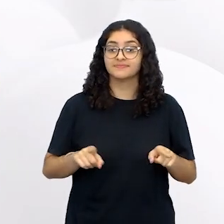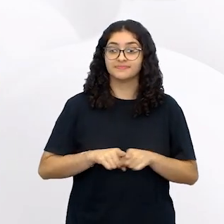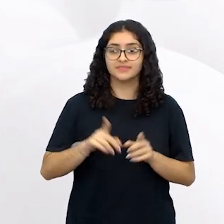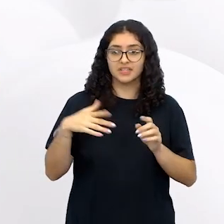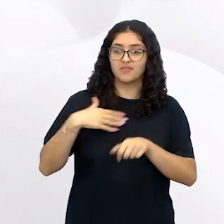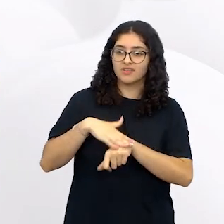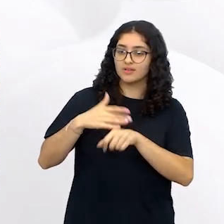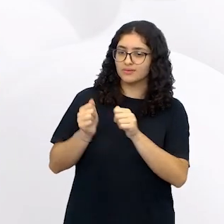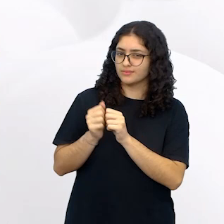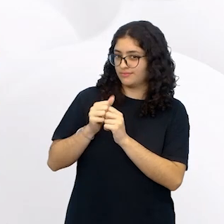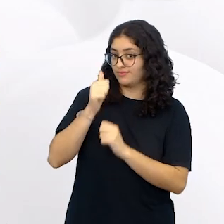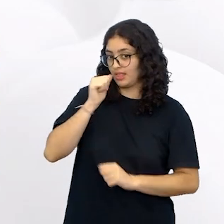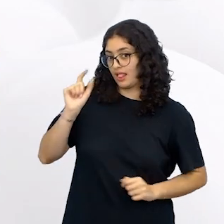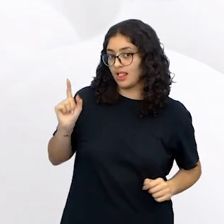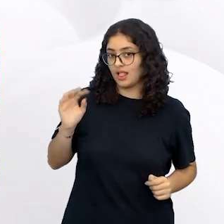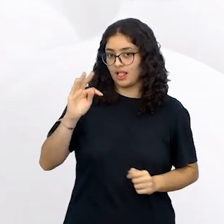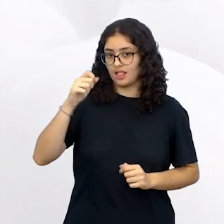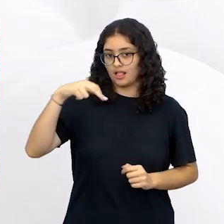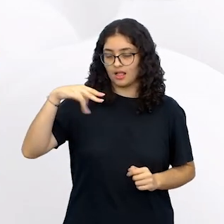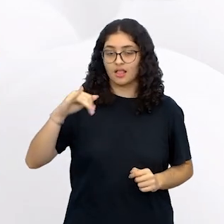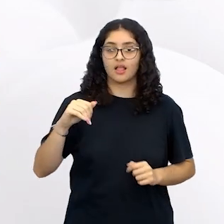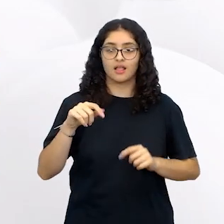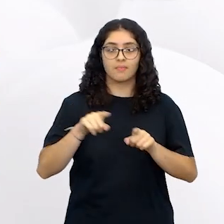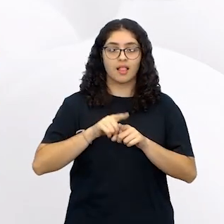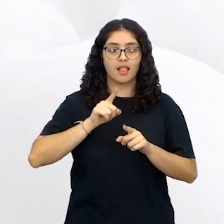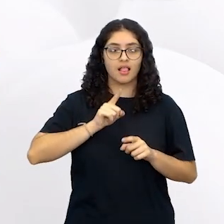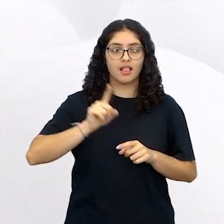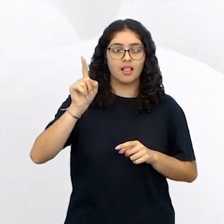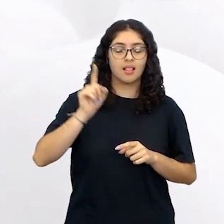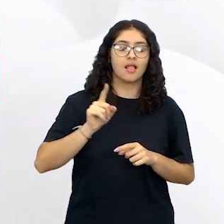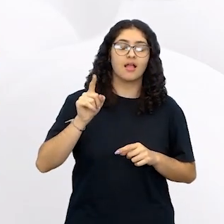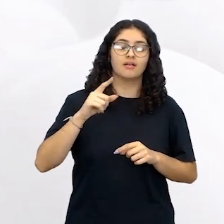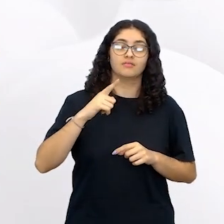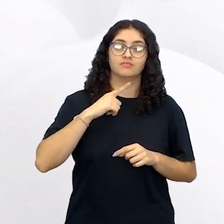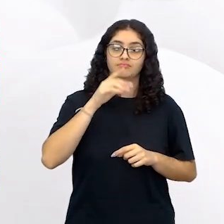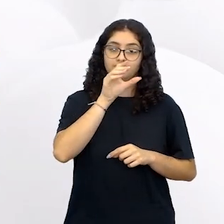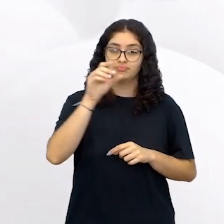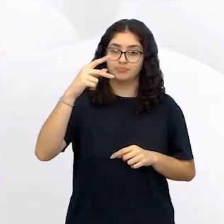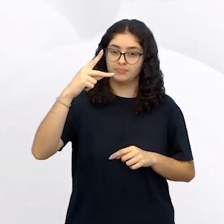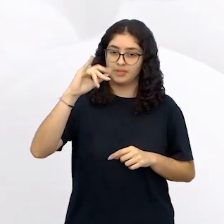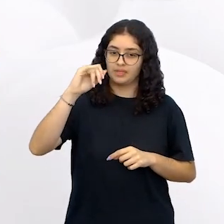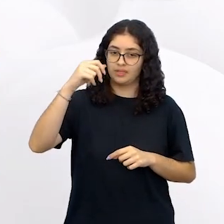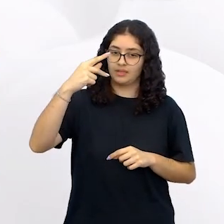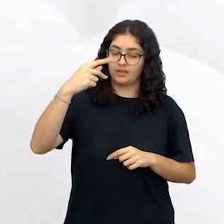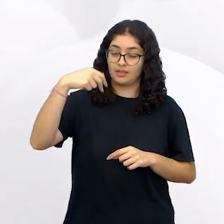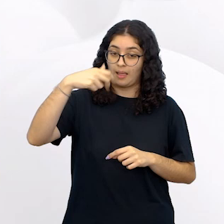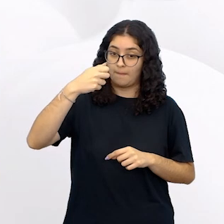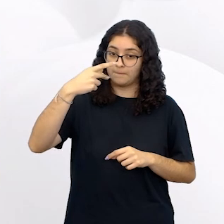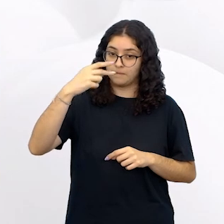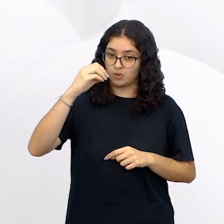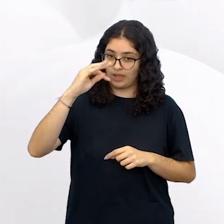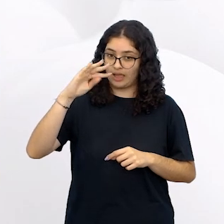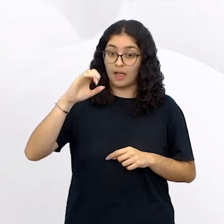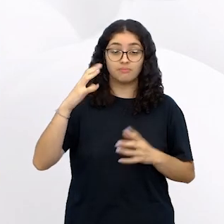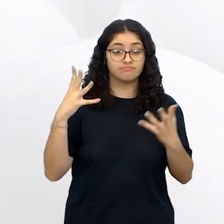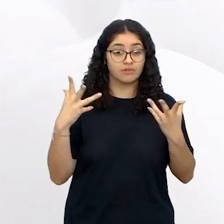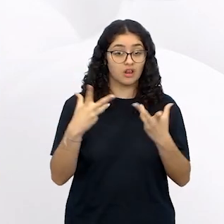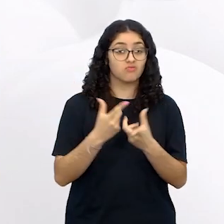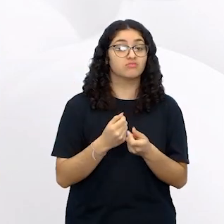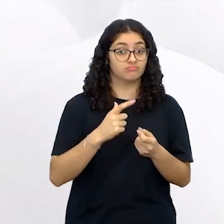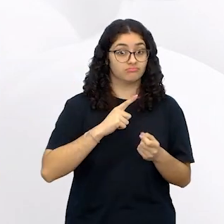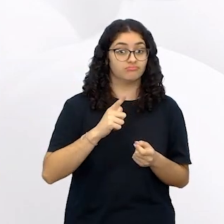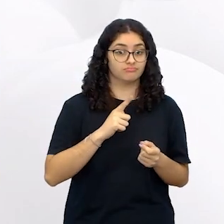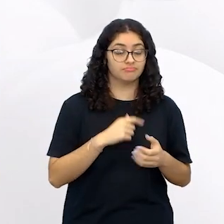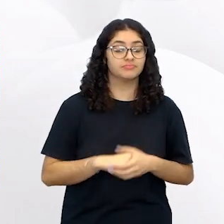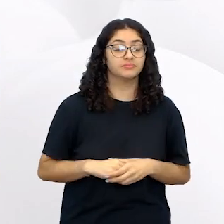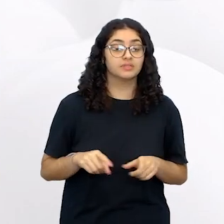Tânia, isso. que assim, até a Pinacoteca tem um trabalho que eles fazem com isso daí. Maravilhoso. Maravilhoso. Temos também